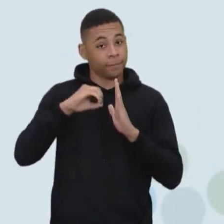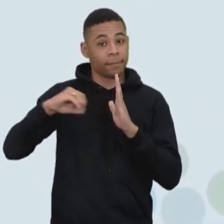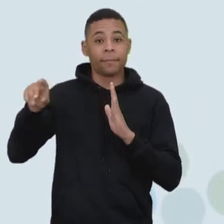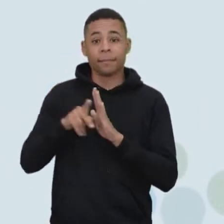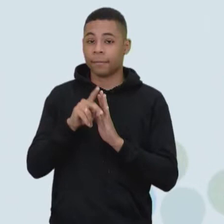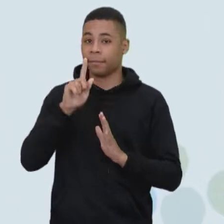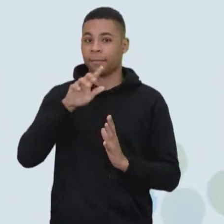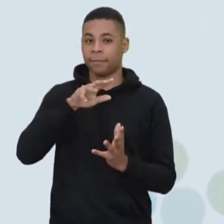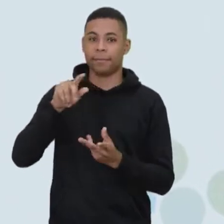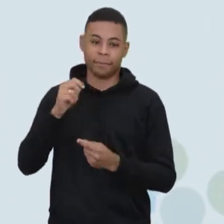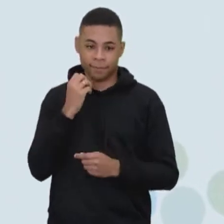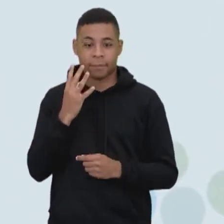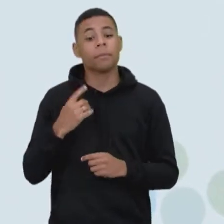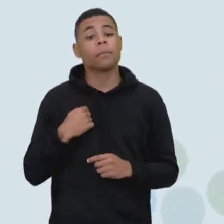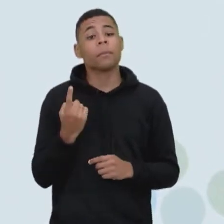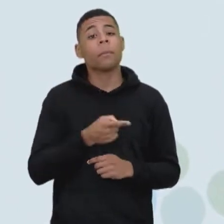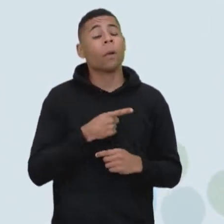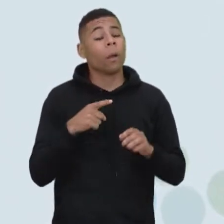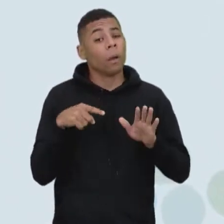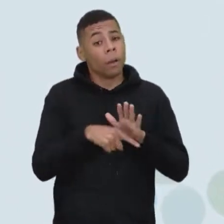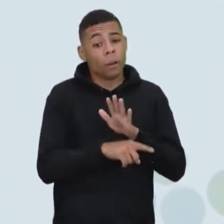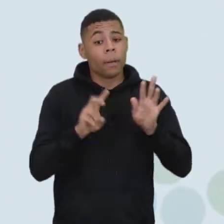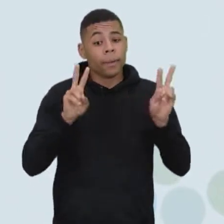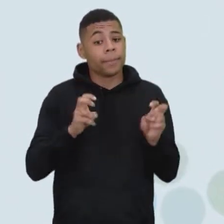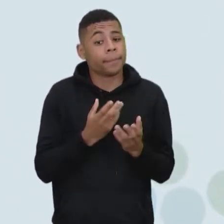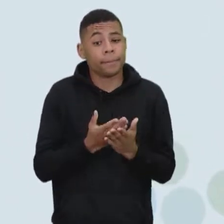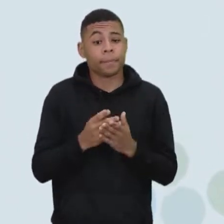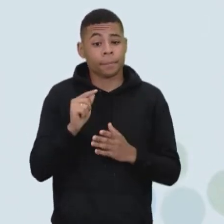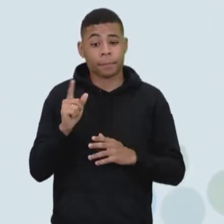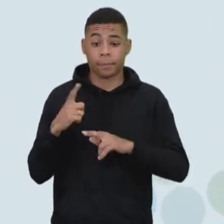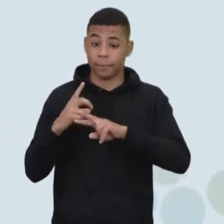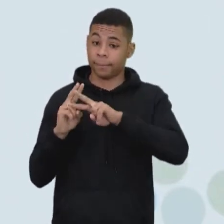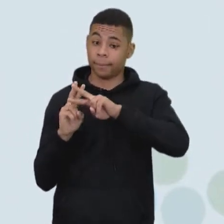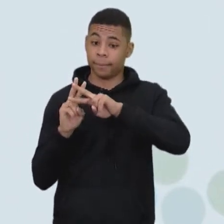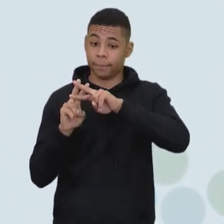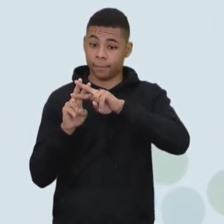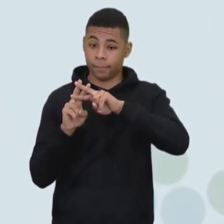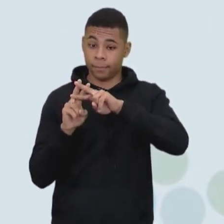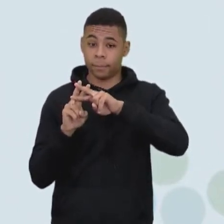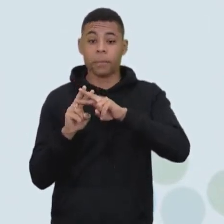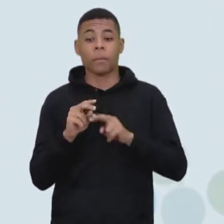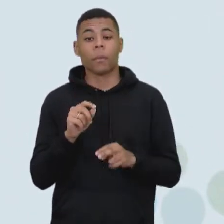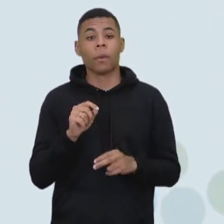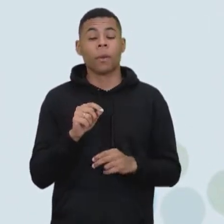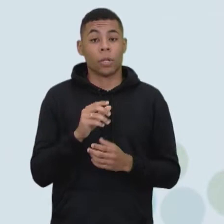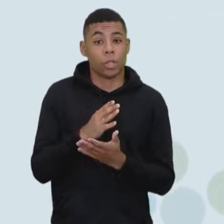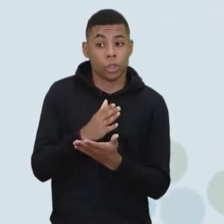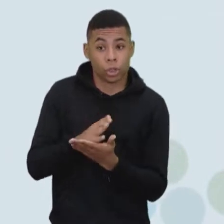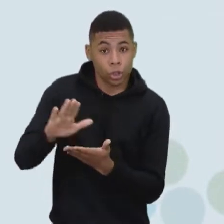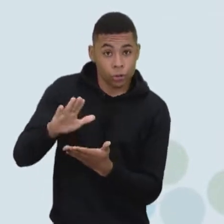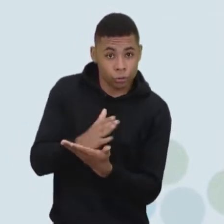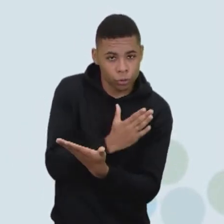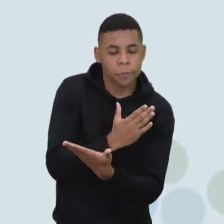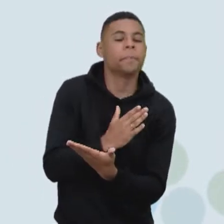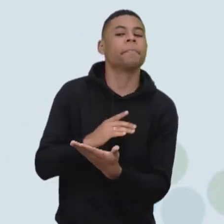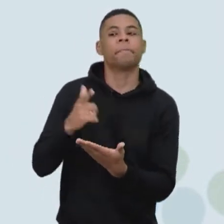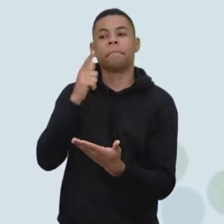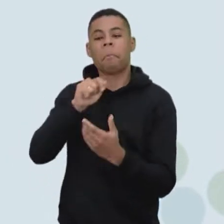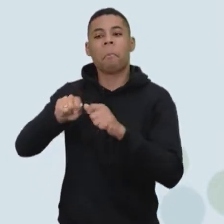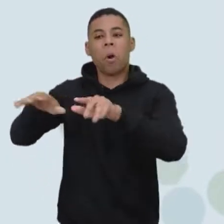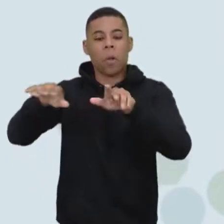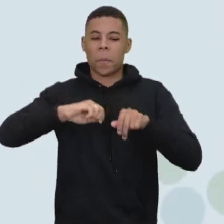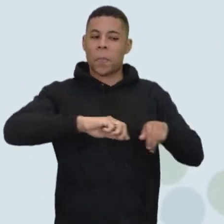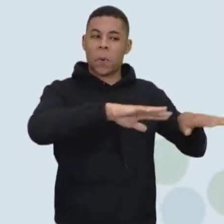O aprofundamento aí que faz parte dessa aula é de hashtag Quem Divide Multiplica. A unidade curricular é a número